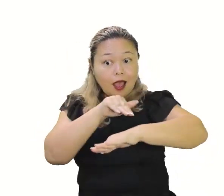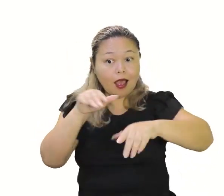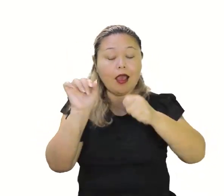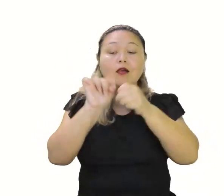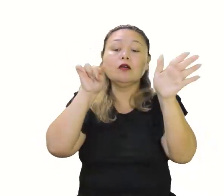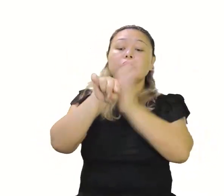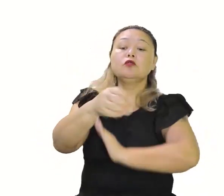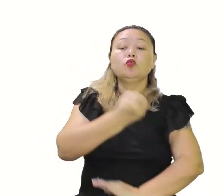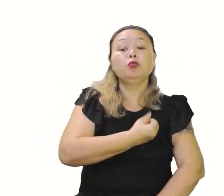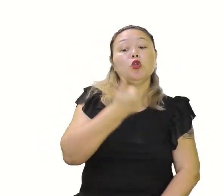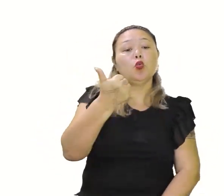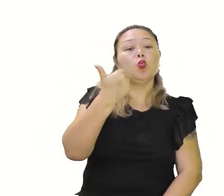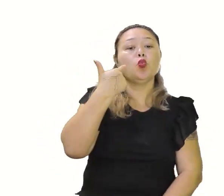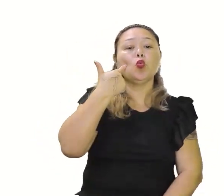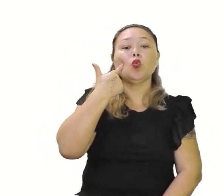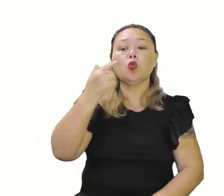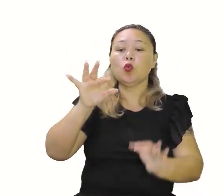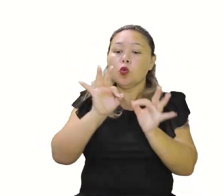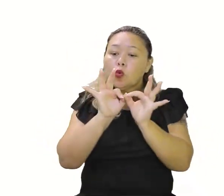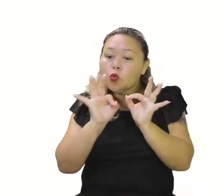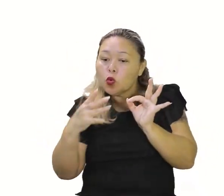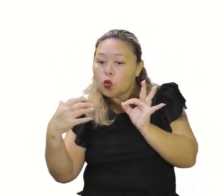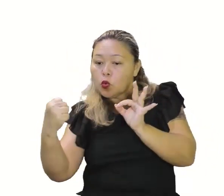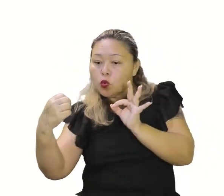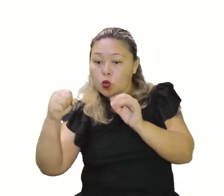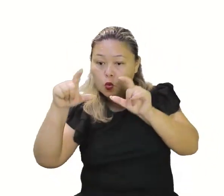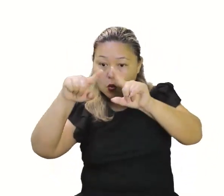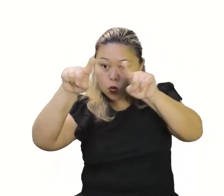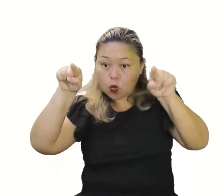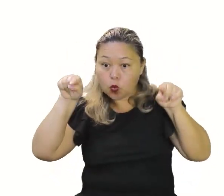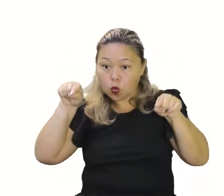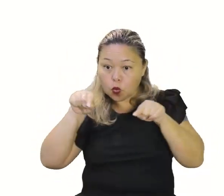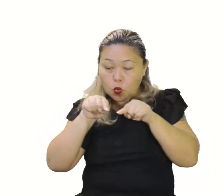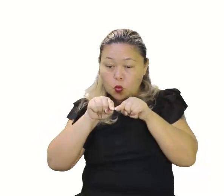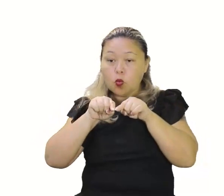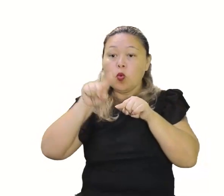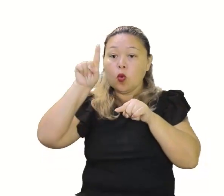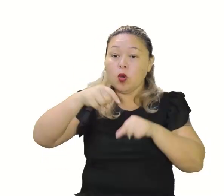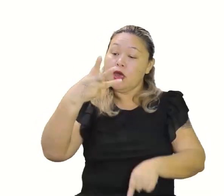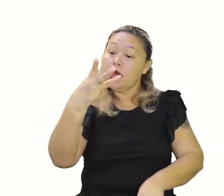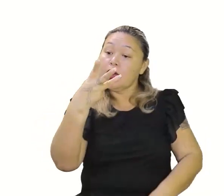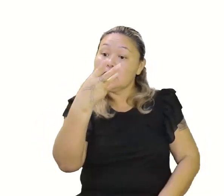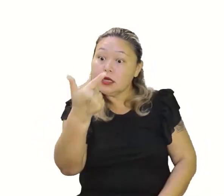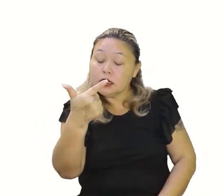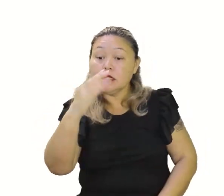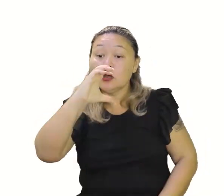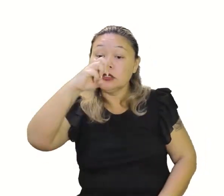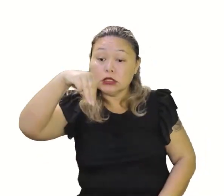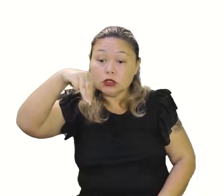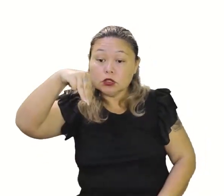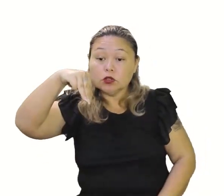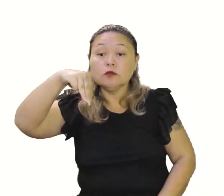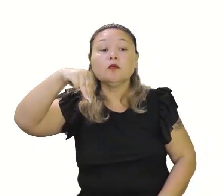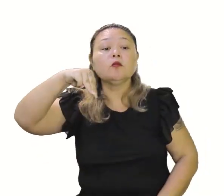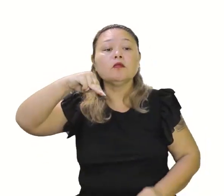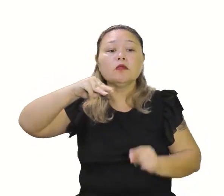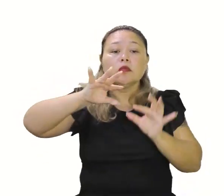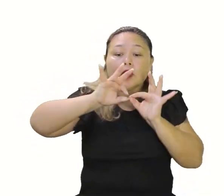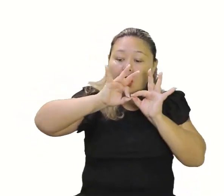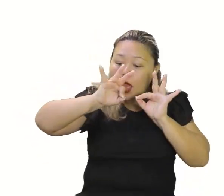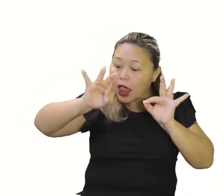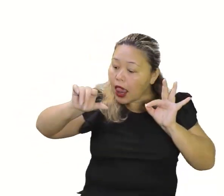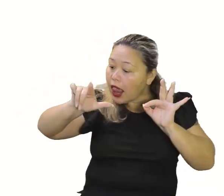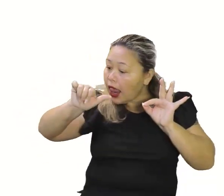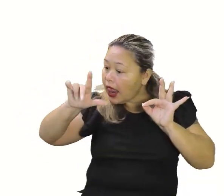o seguinte. O perímetro de um quadrado é 32 centímetros. A medida do lado